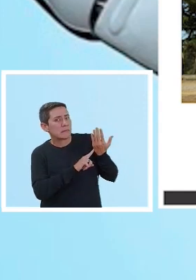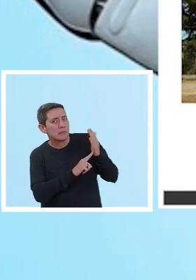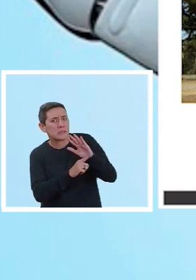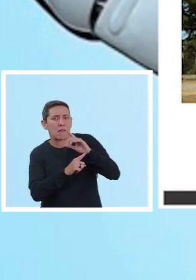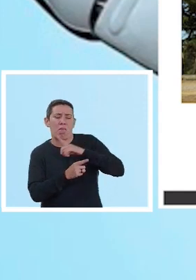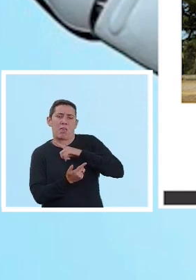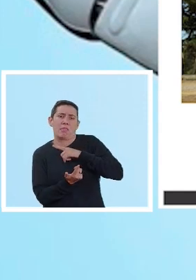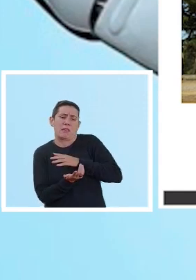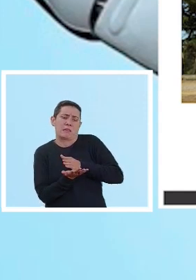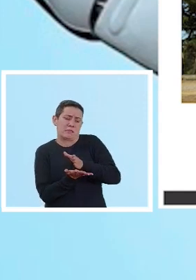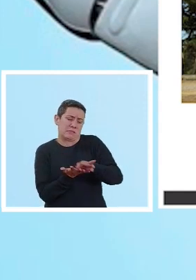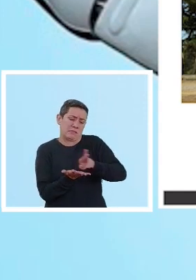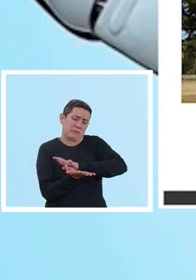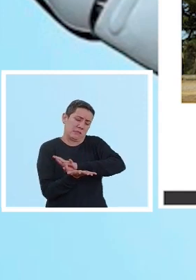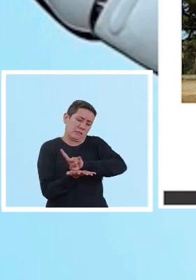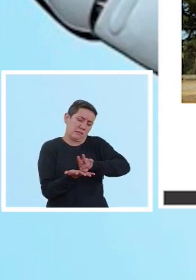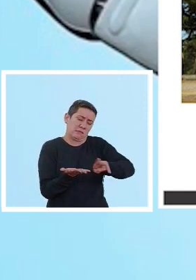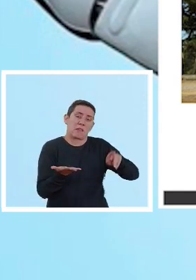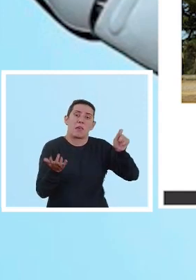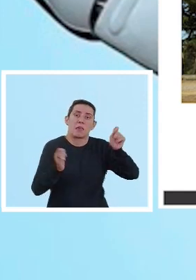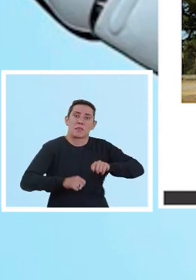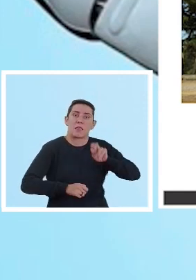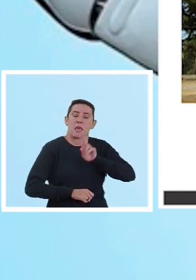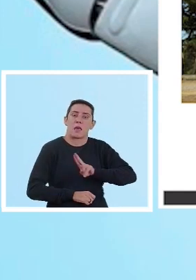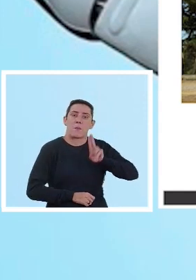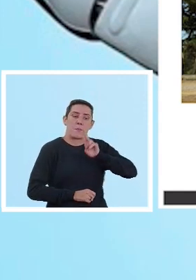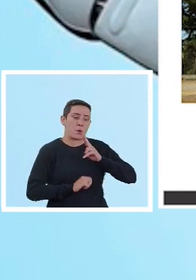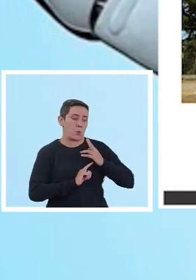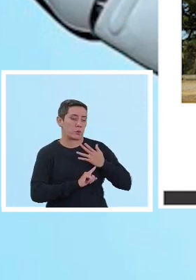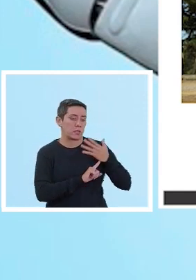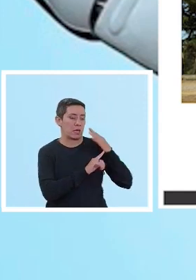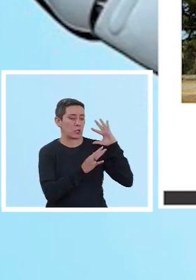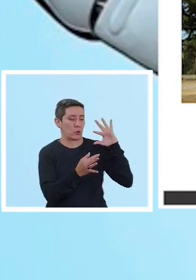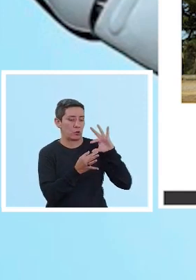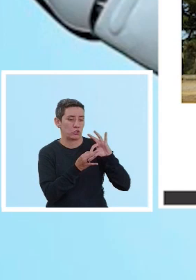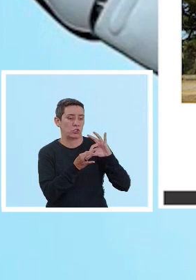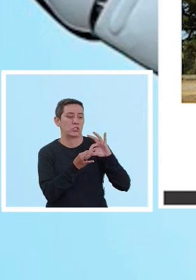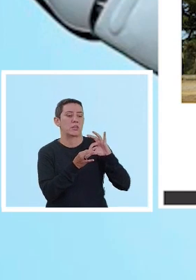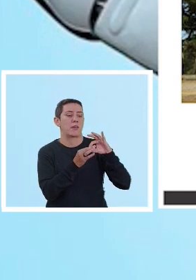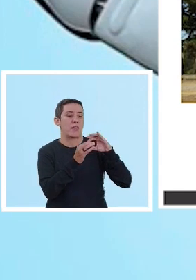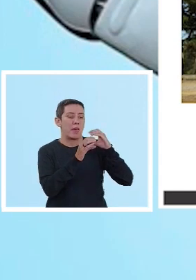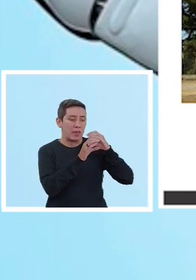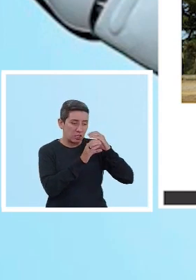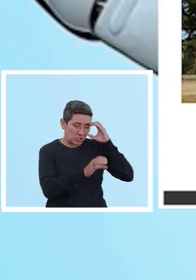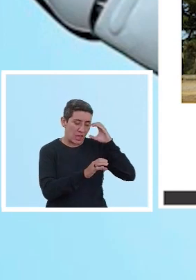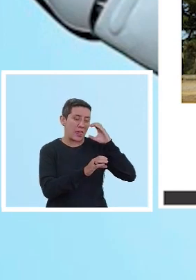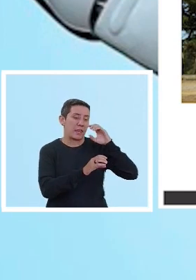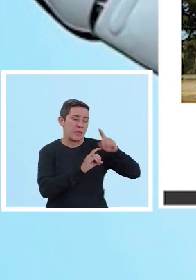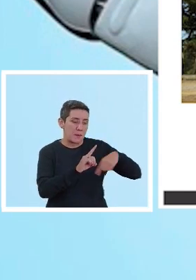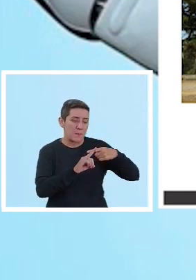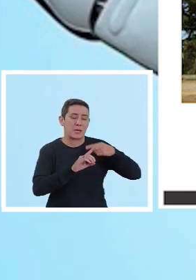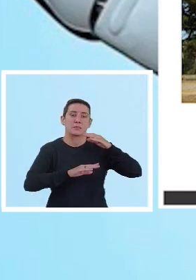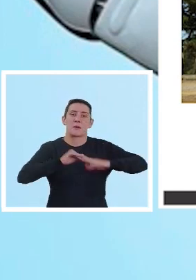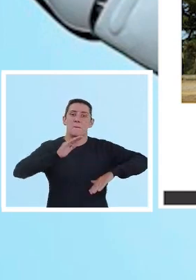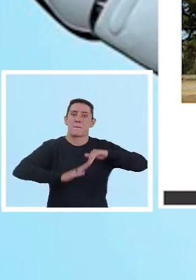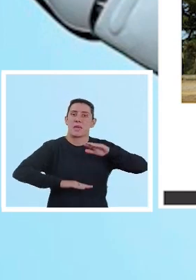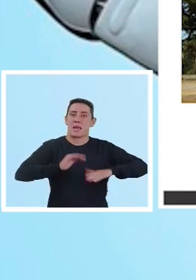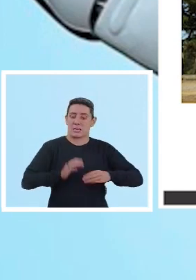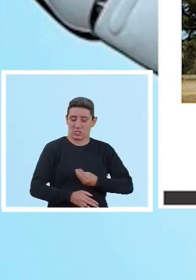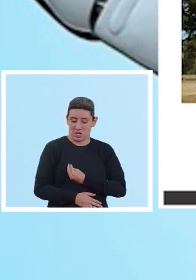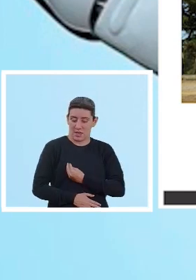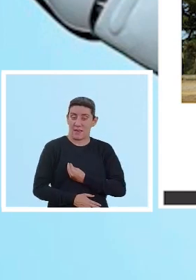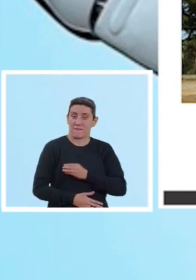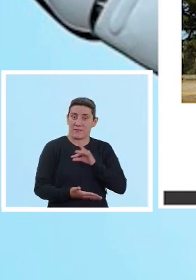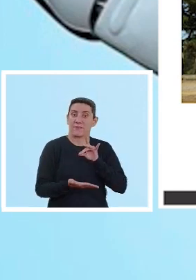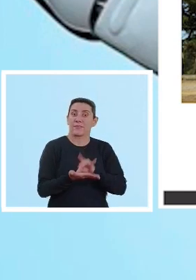multidisciplinaridade dessa aplicação da tecnologia da engenharia na prática Então isso é até um dos pontos